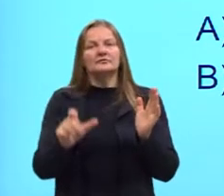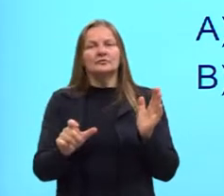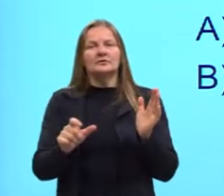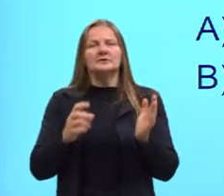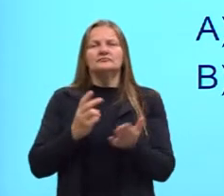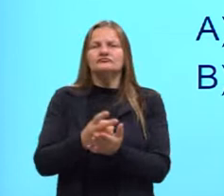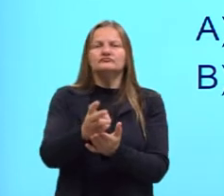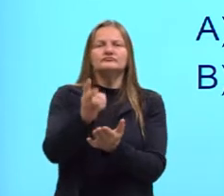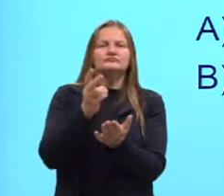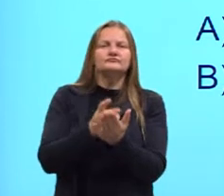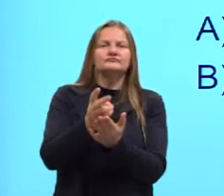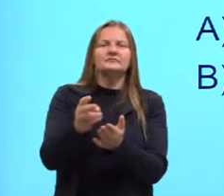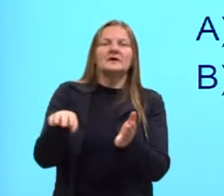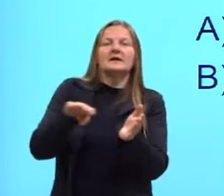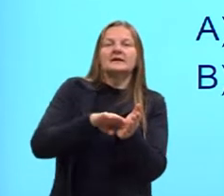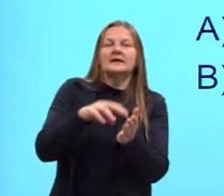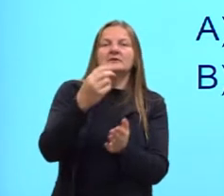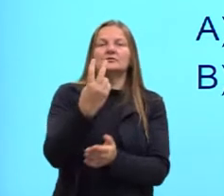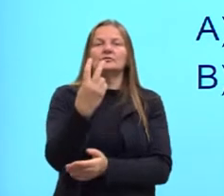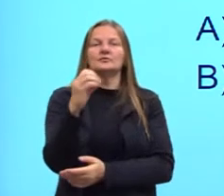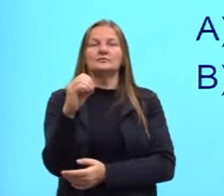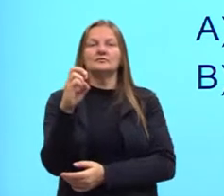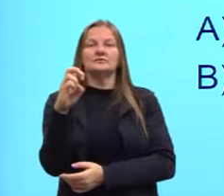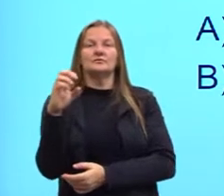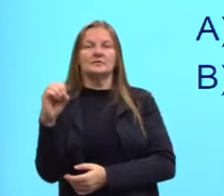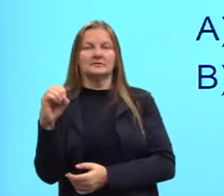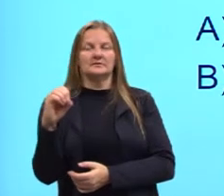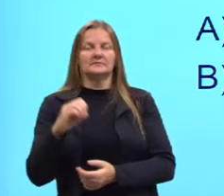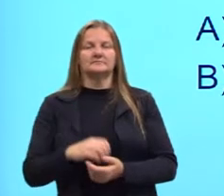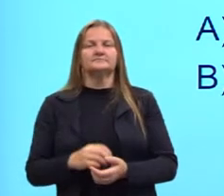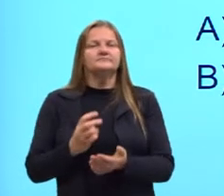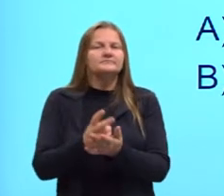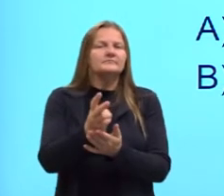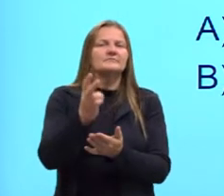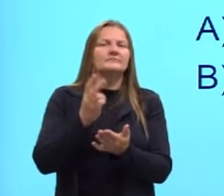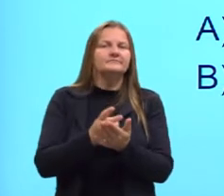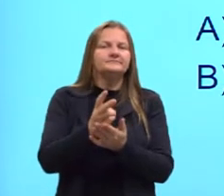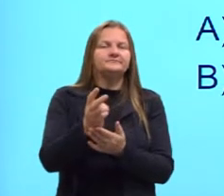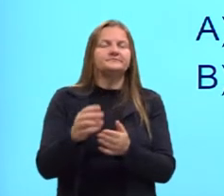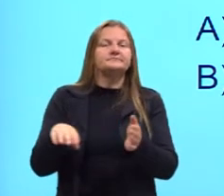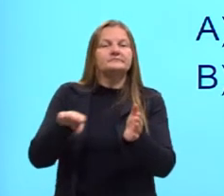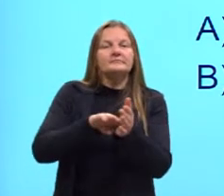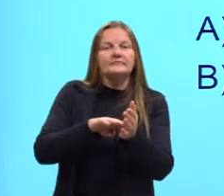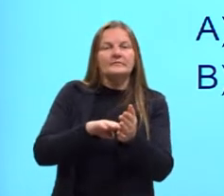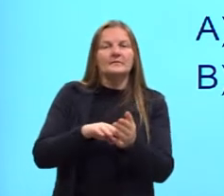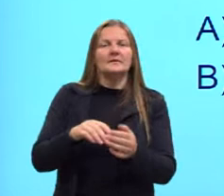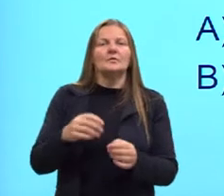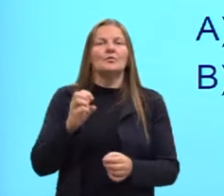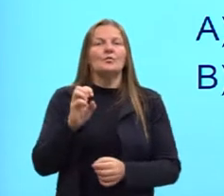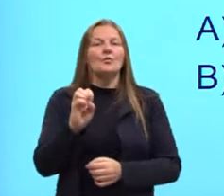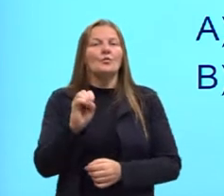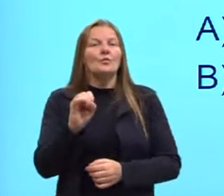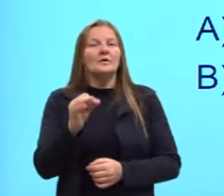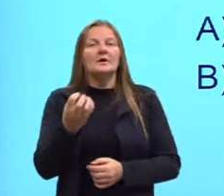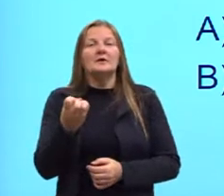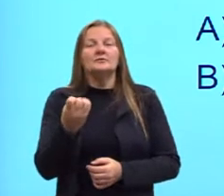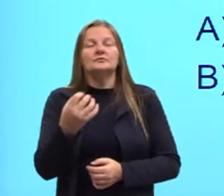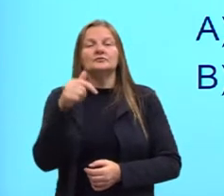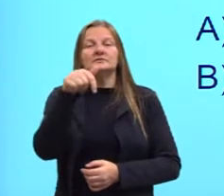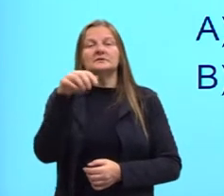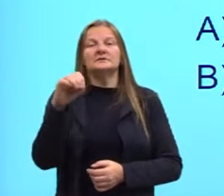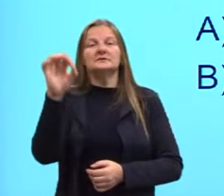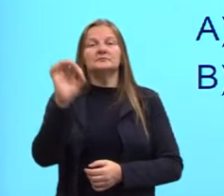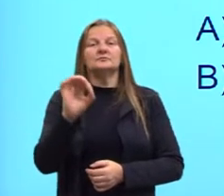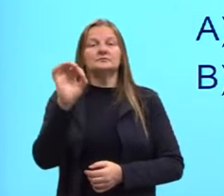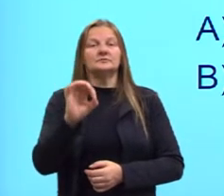mantenha constante até o ano 2050 e que se pretenda chegar ao patamar de setenta por cento